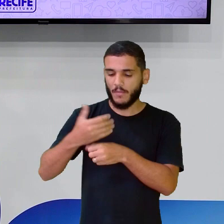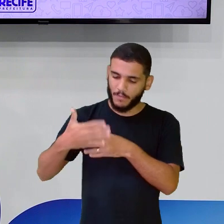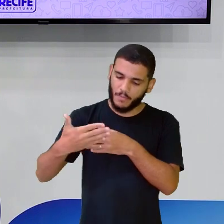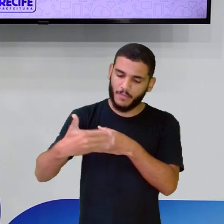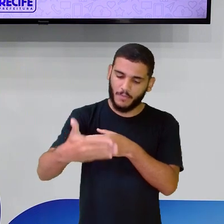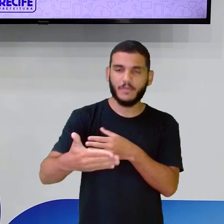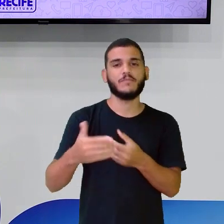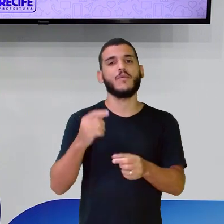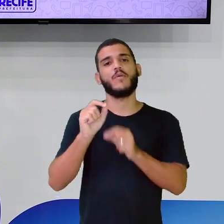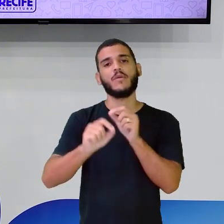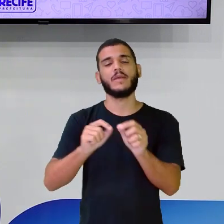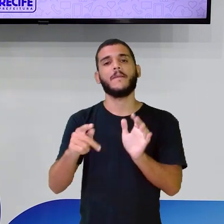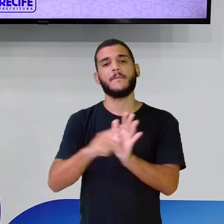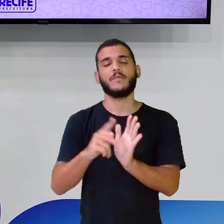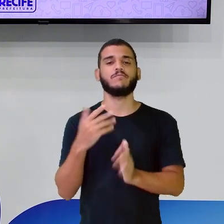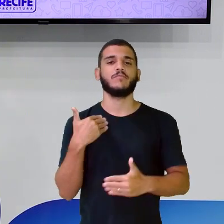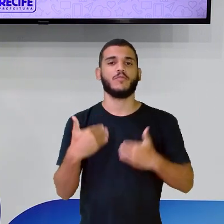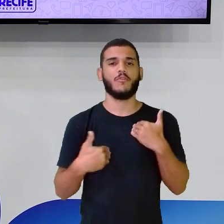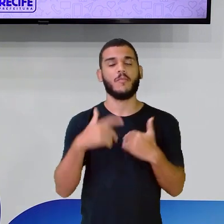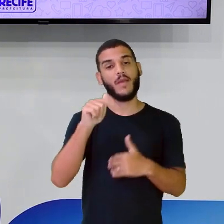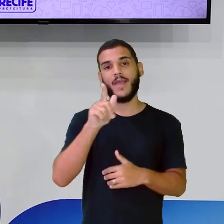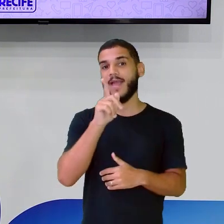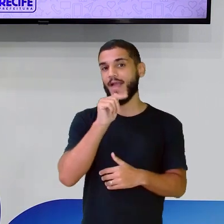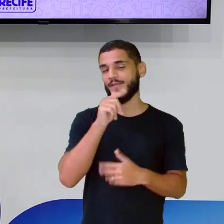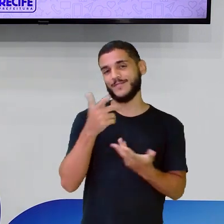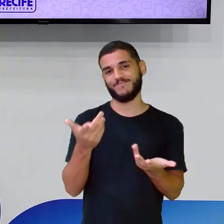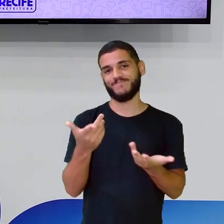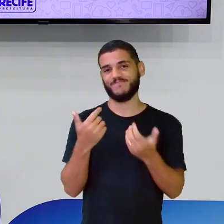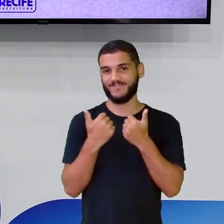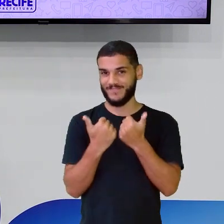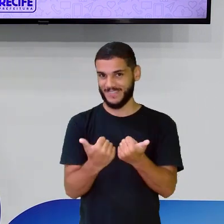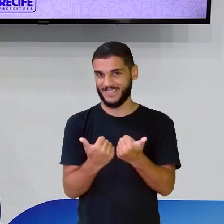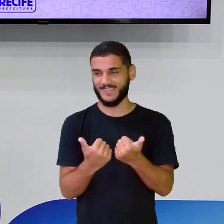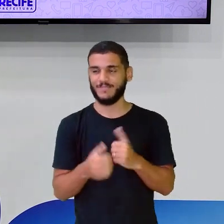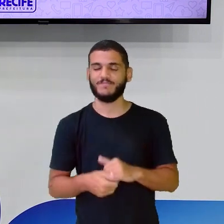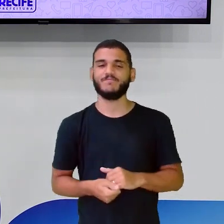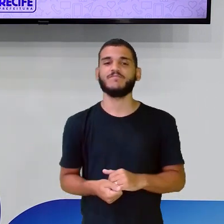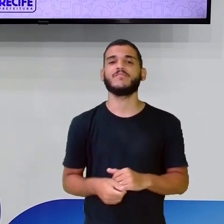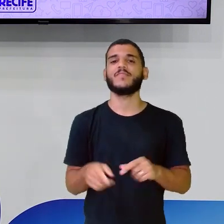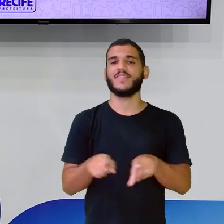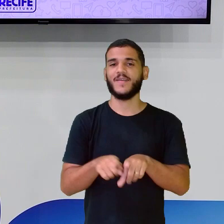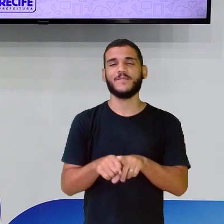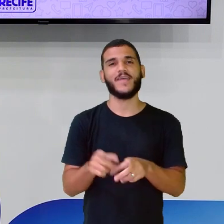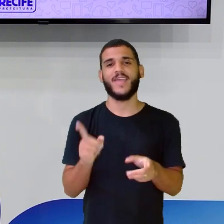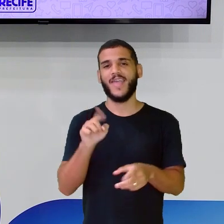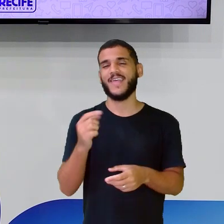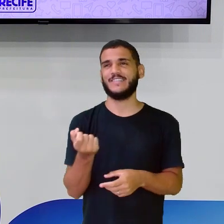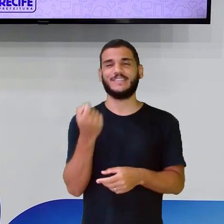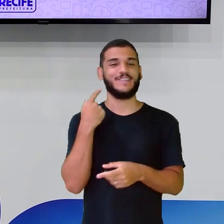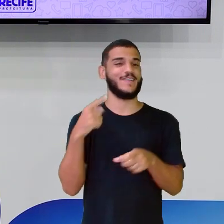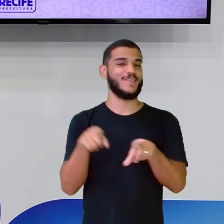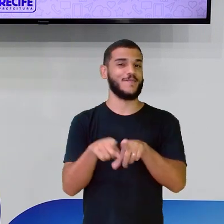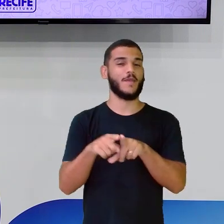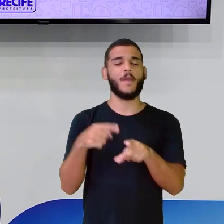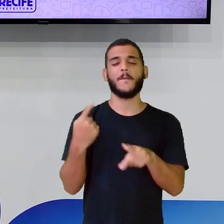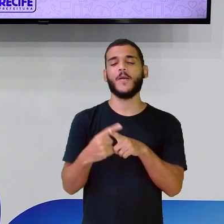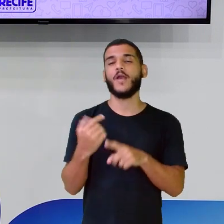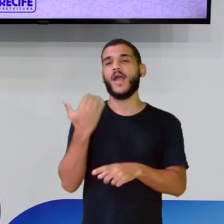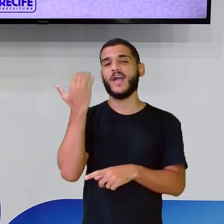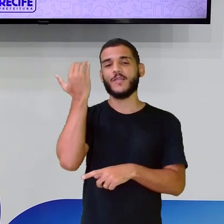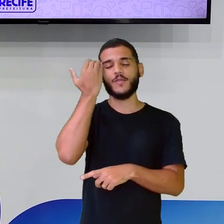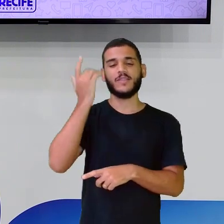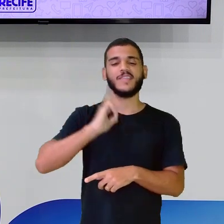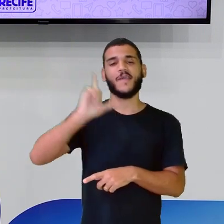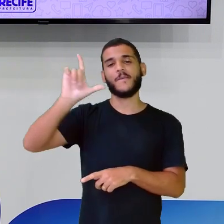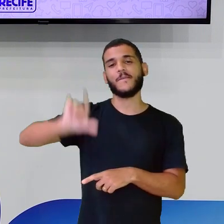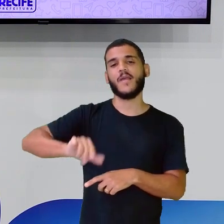compõe o corpo? Água. Beleza? É até contraditório, né? Porque o adulto tem menos